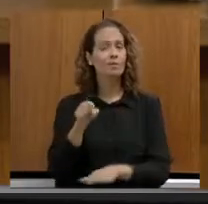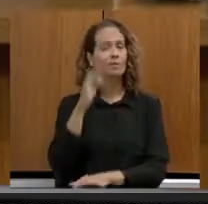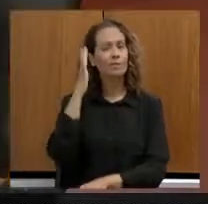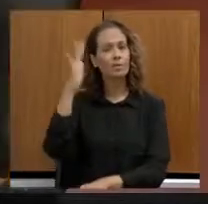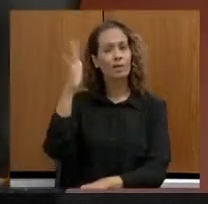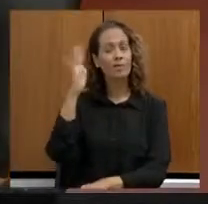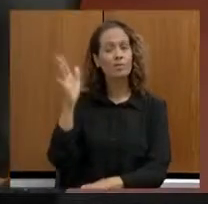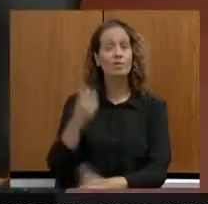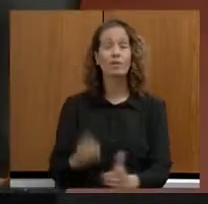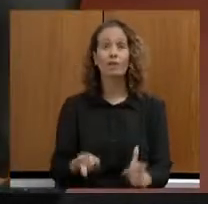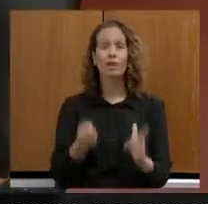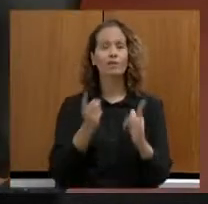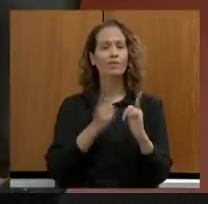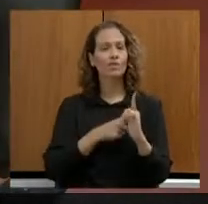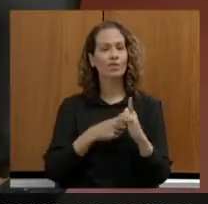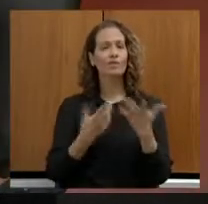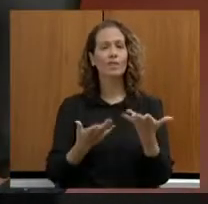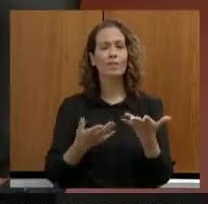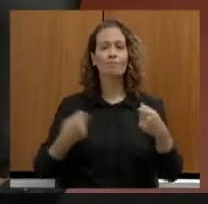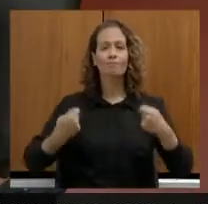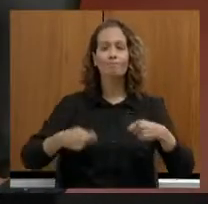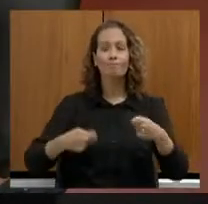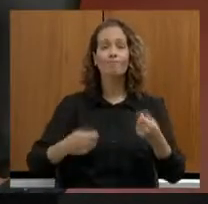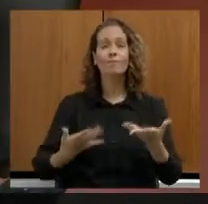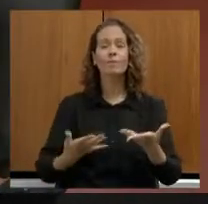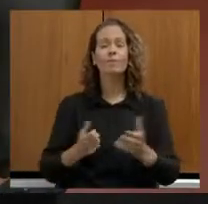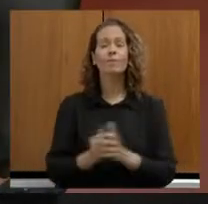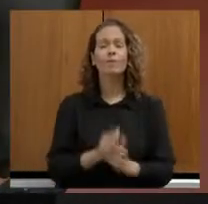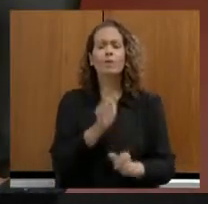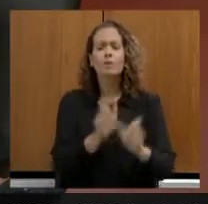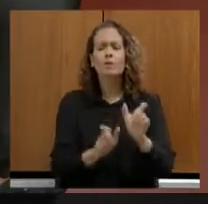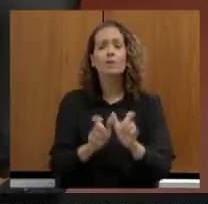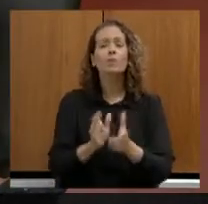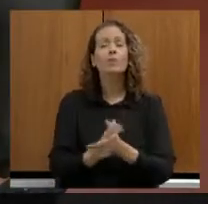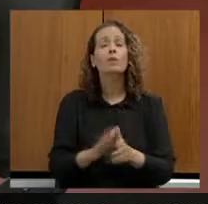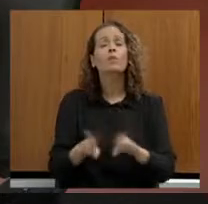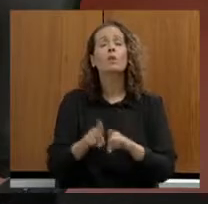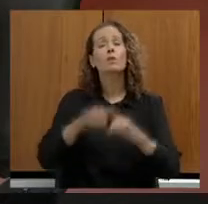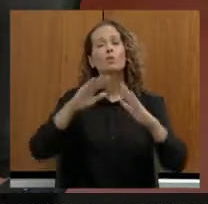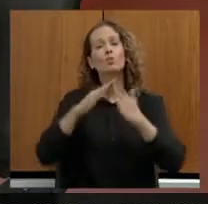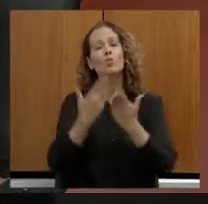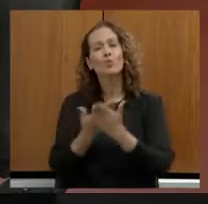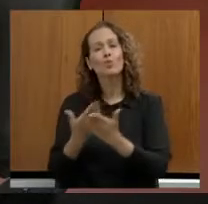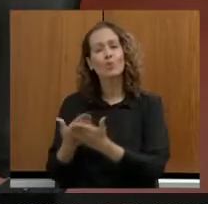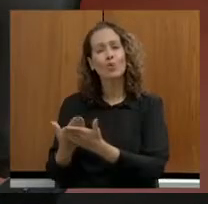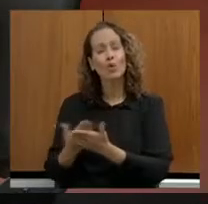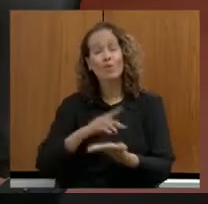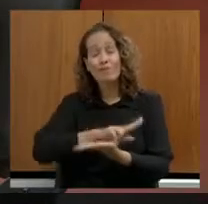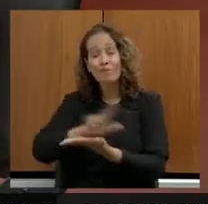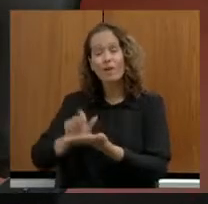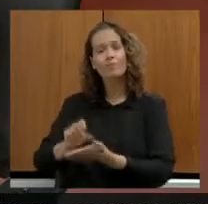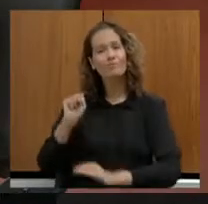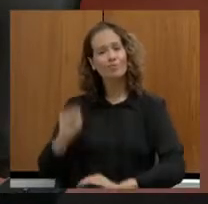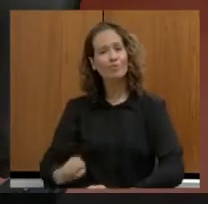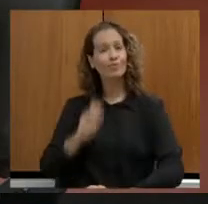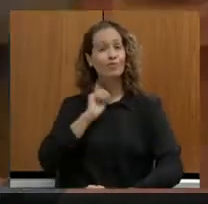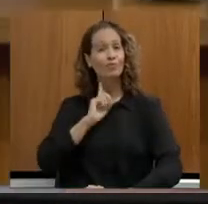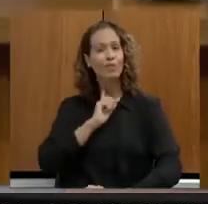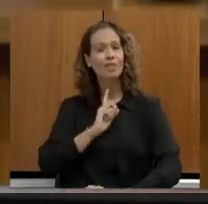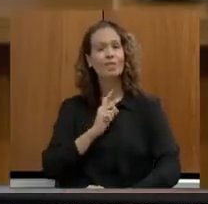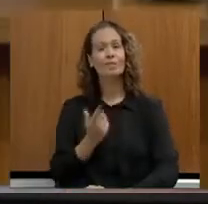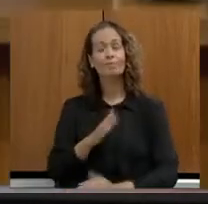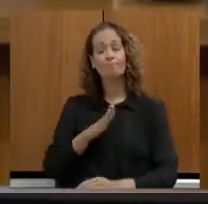qual é a dívida imensa com uma grande quantidade de escolas que estão no sul de Minas eu não havia conseguido visitar né